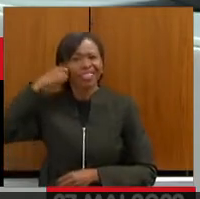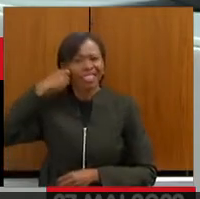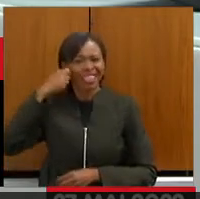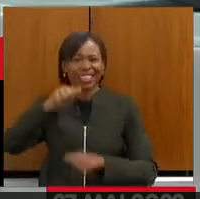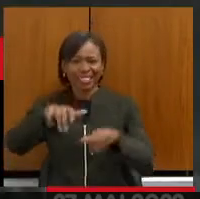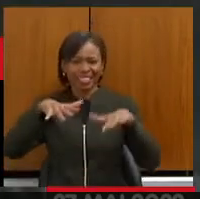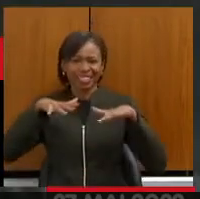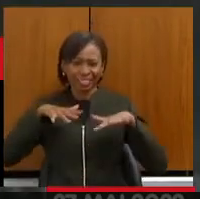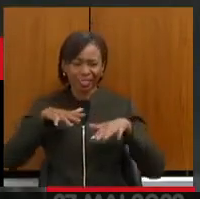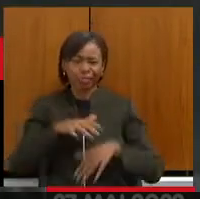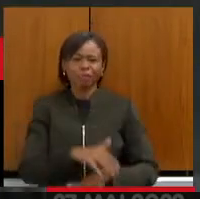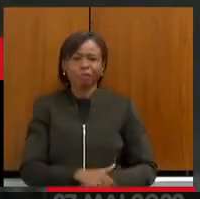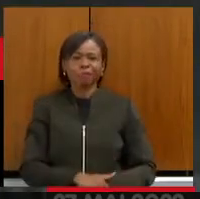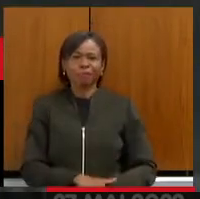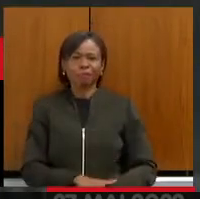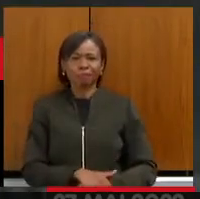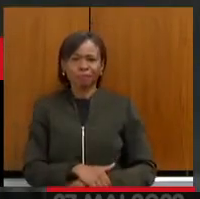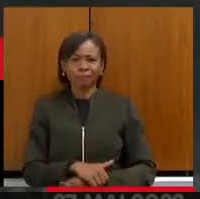é